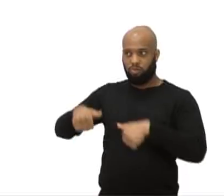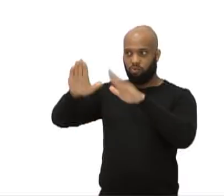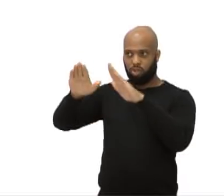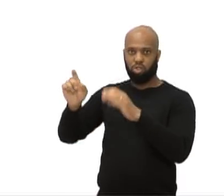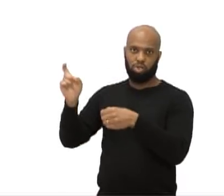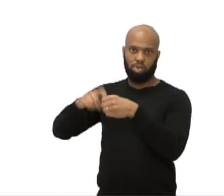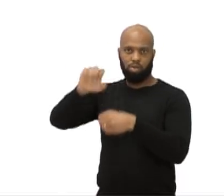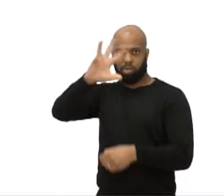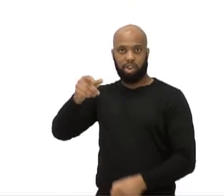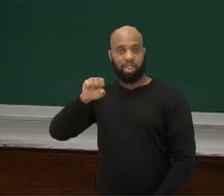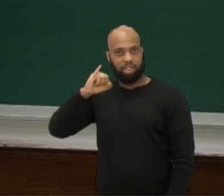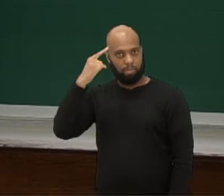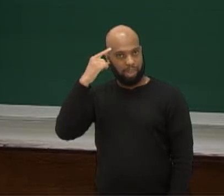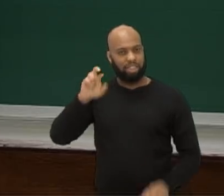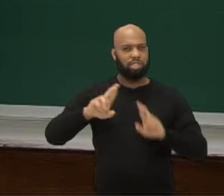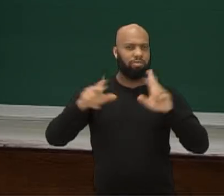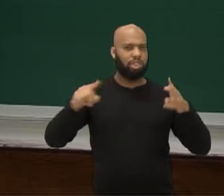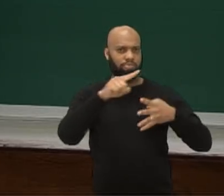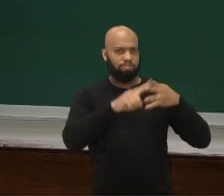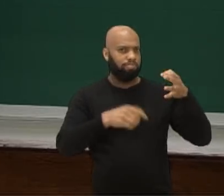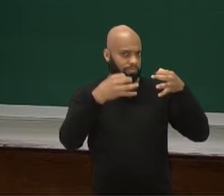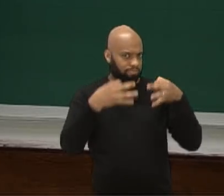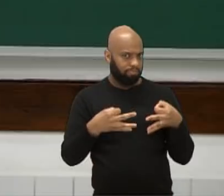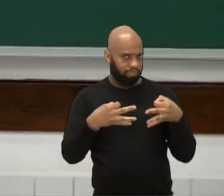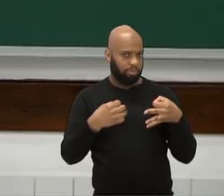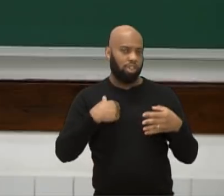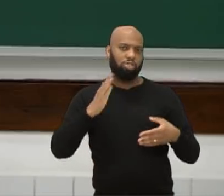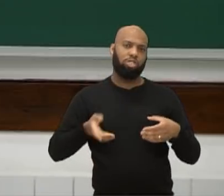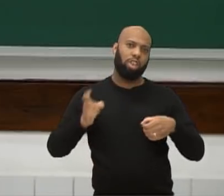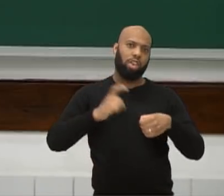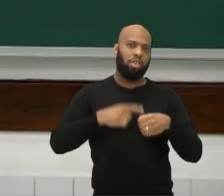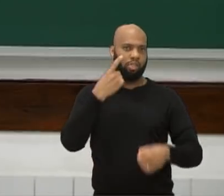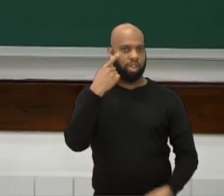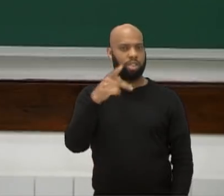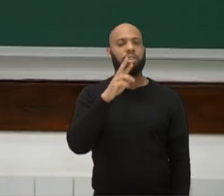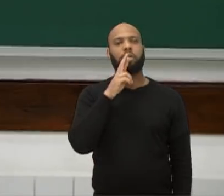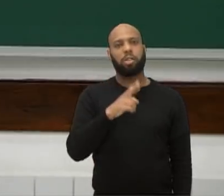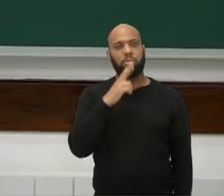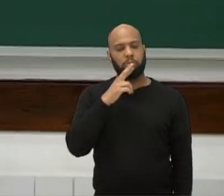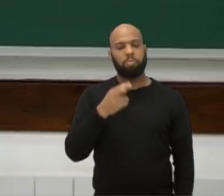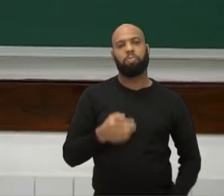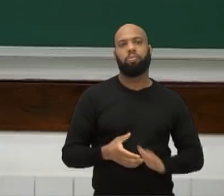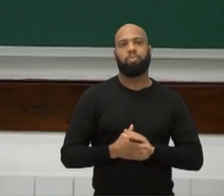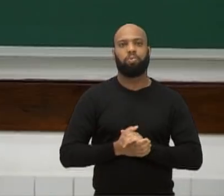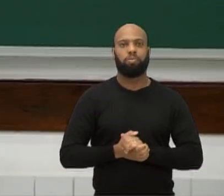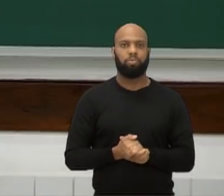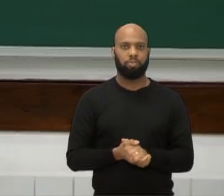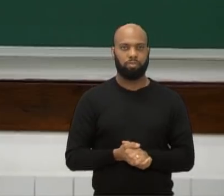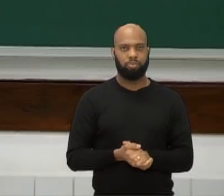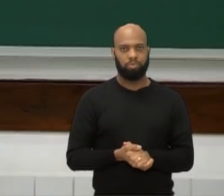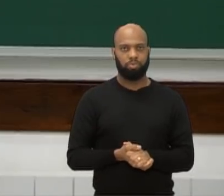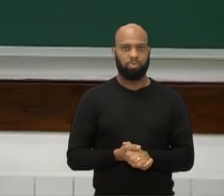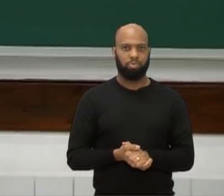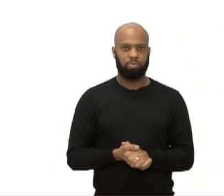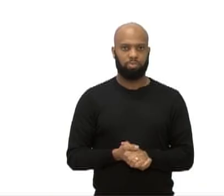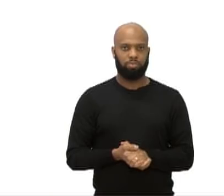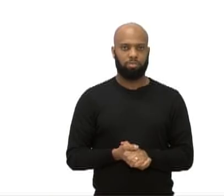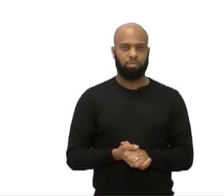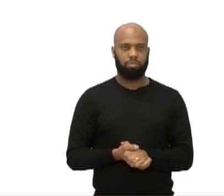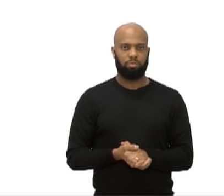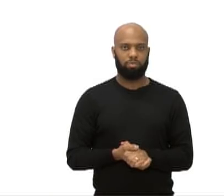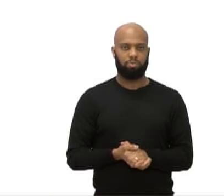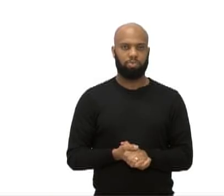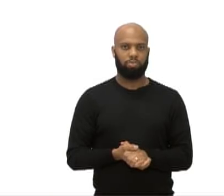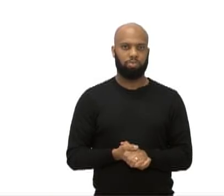pensava diferente. Qual é a alternativa correta? Daqui a pouco nós voltamos para vermos e continuarmos a aula.